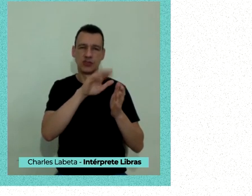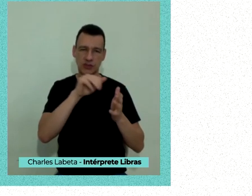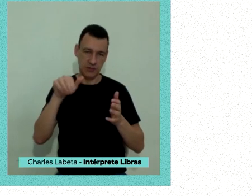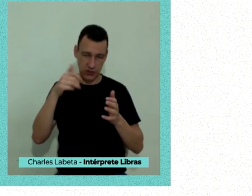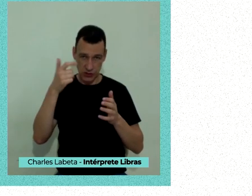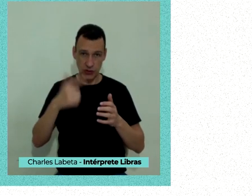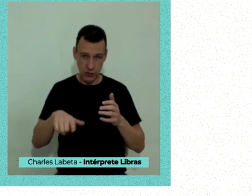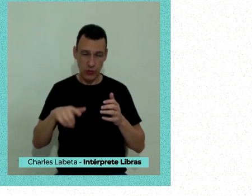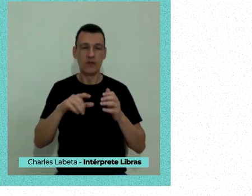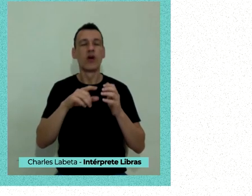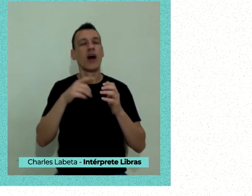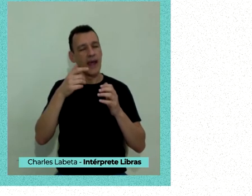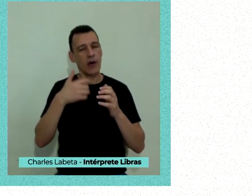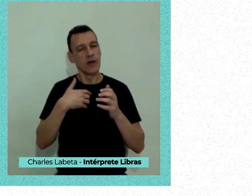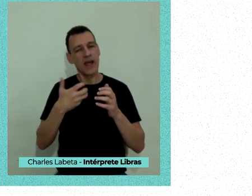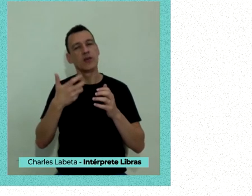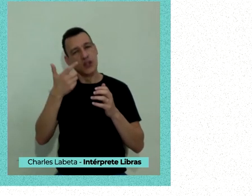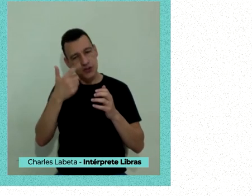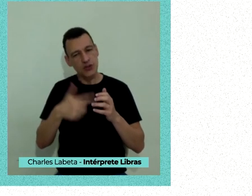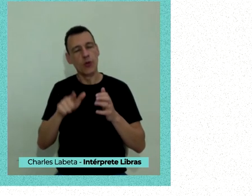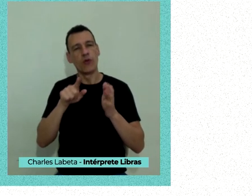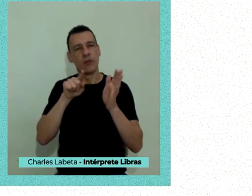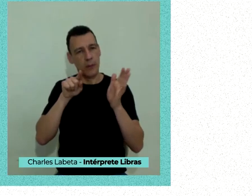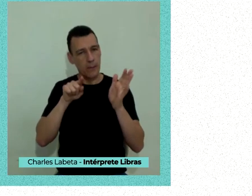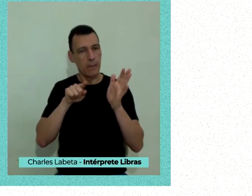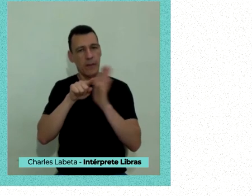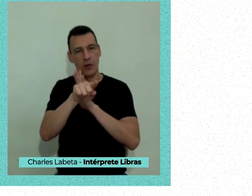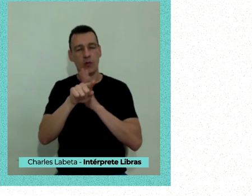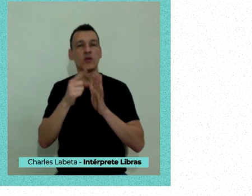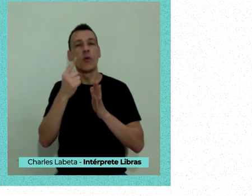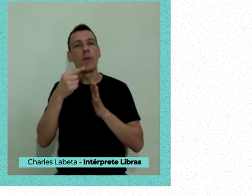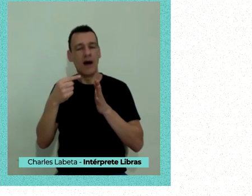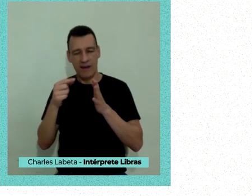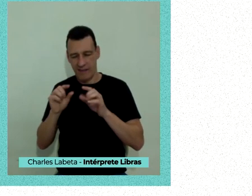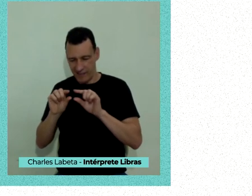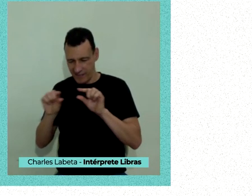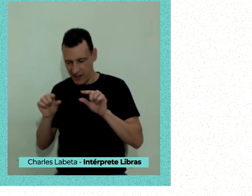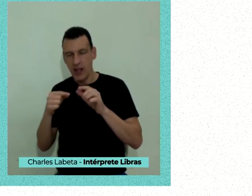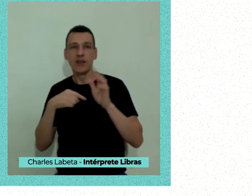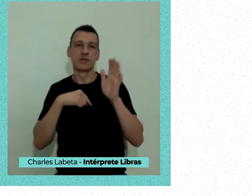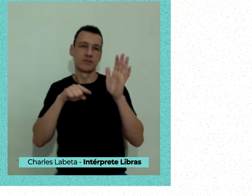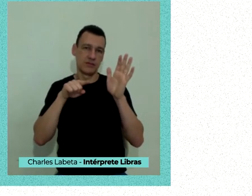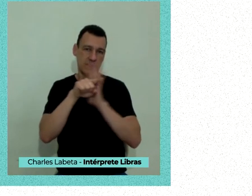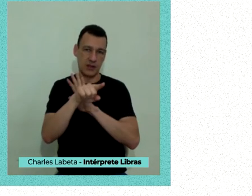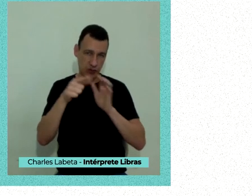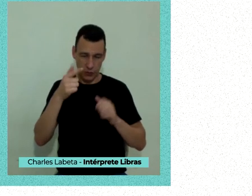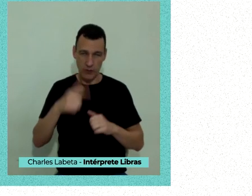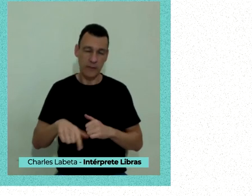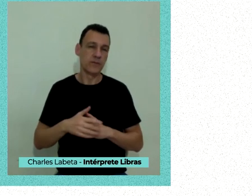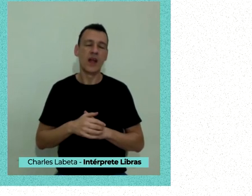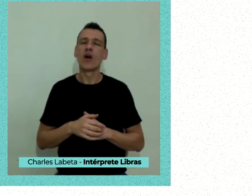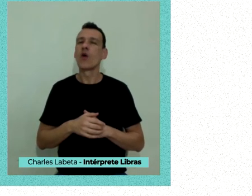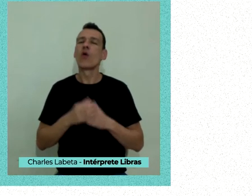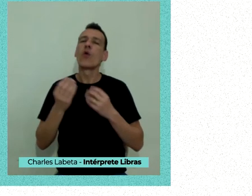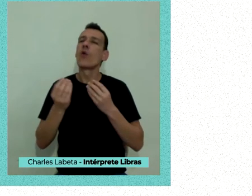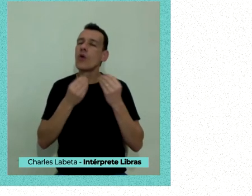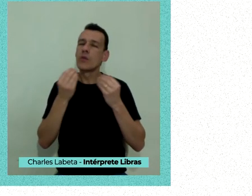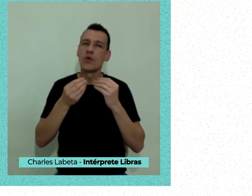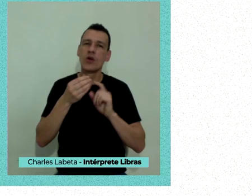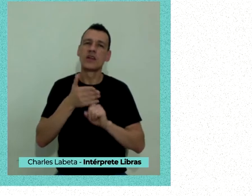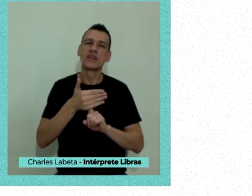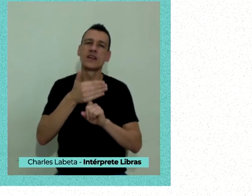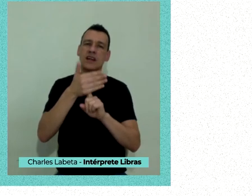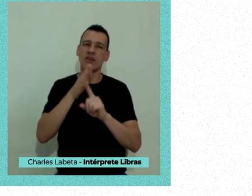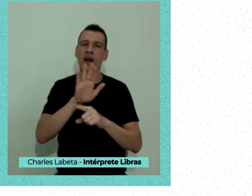mais uma pergunta que aparece no nosso chat: como é que a tecnologia pode nos auxiliar com isso?